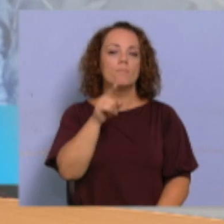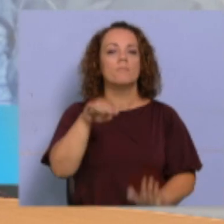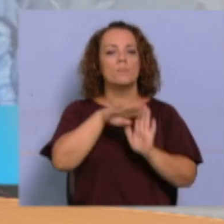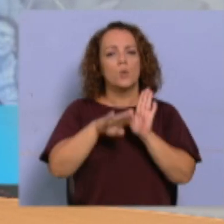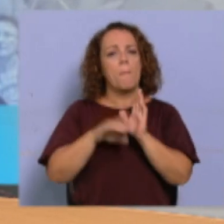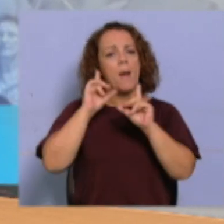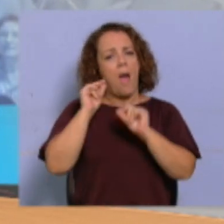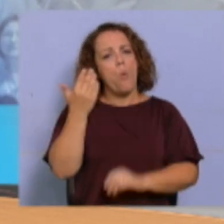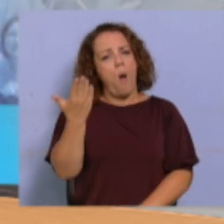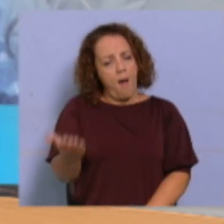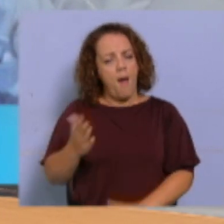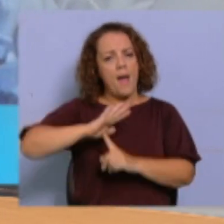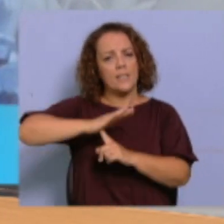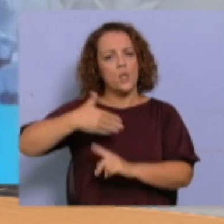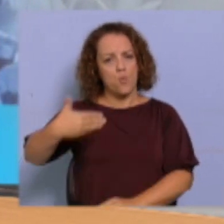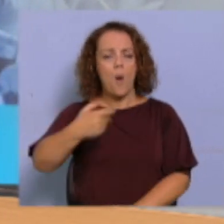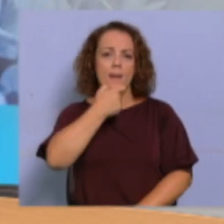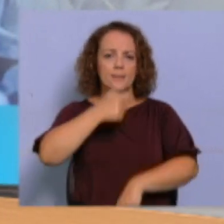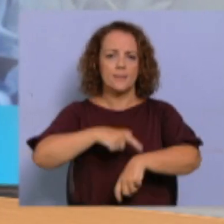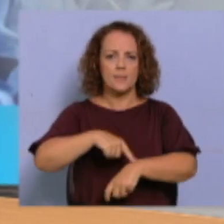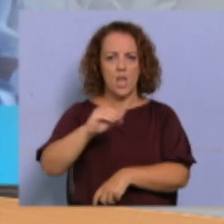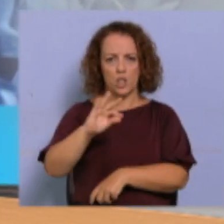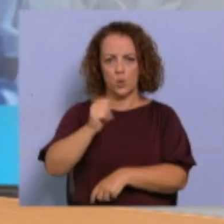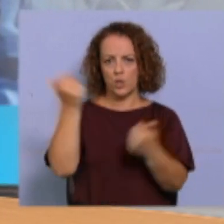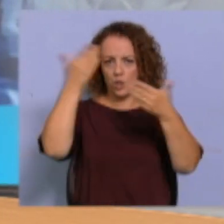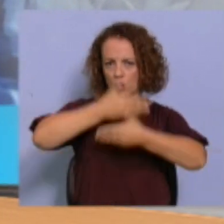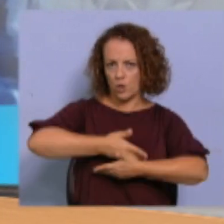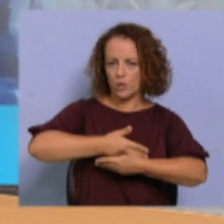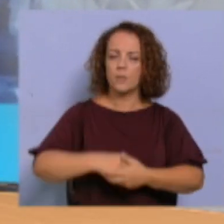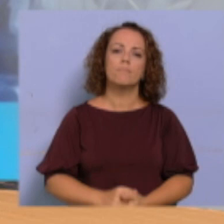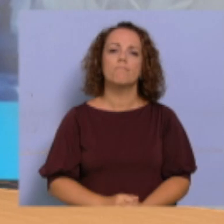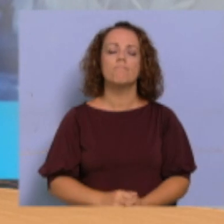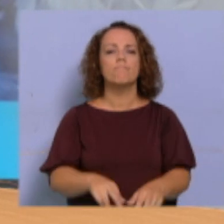na rádio, na Antena 1, quando forem 22h45.